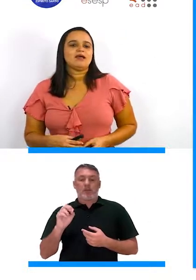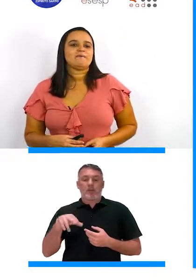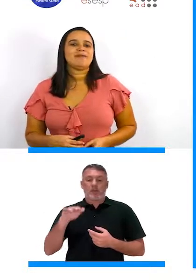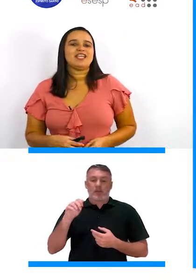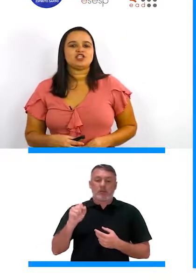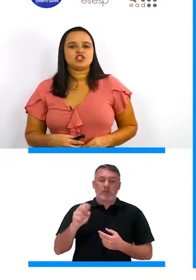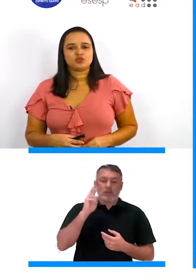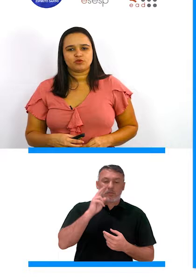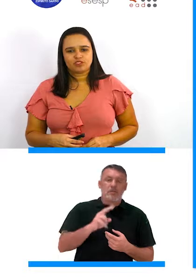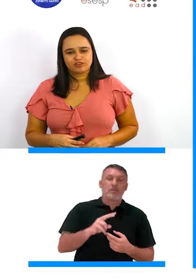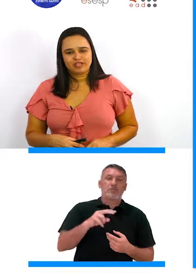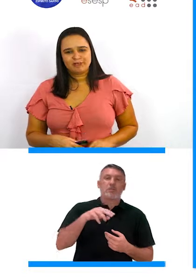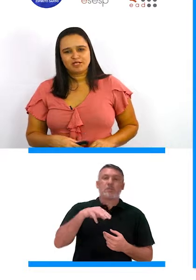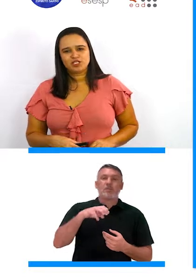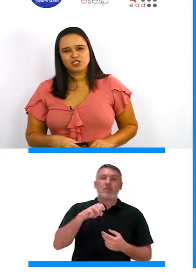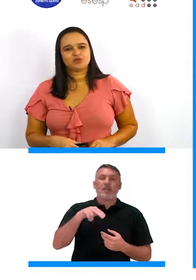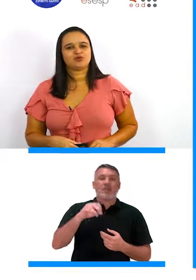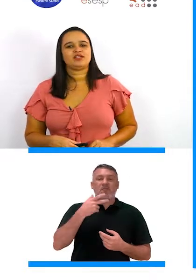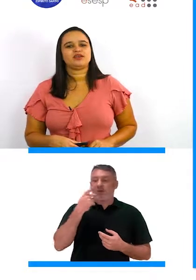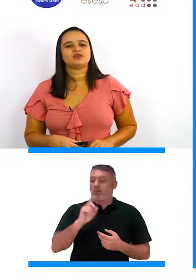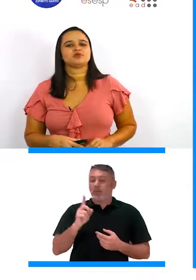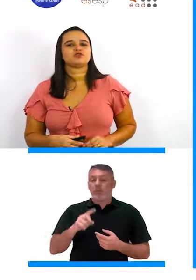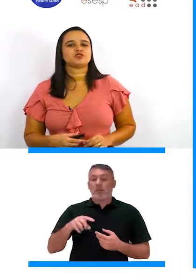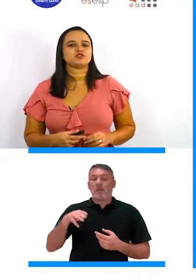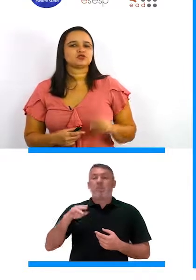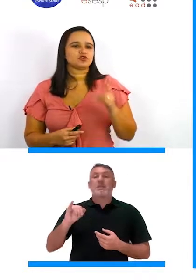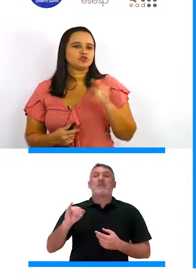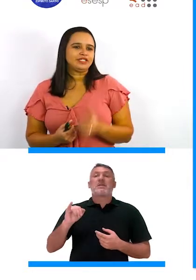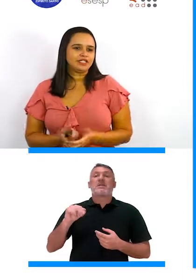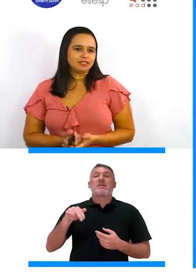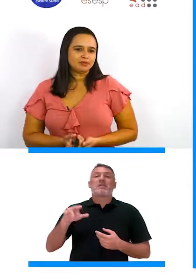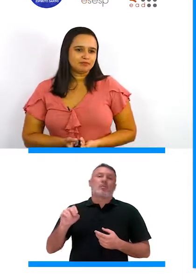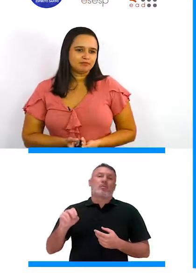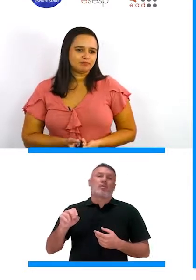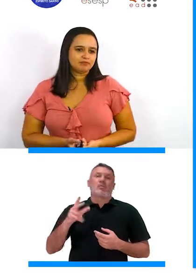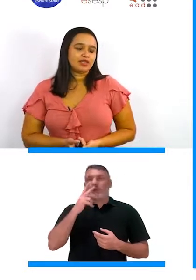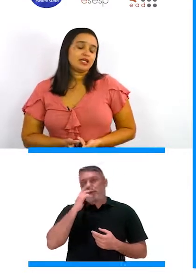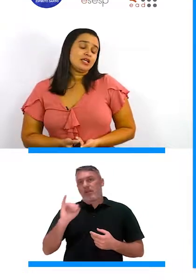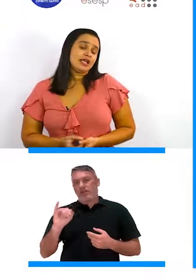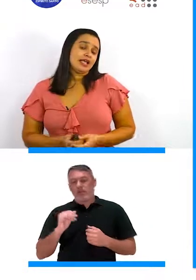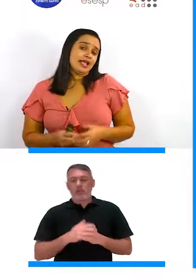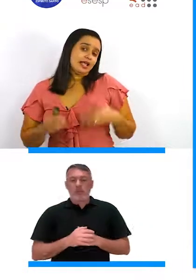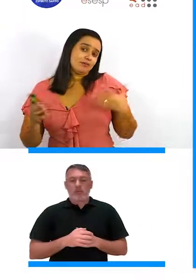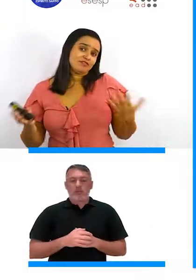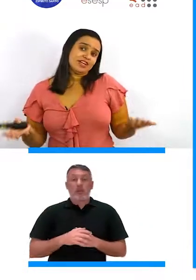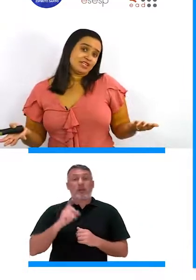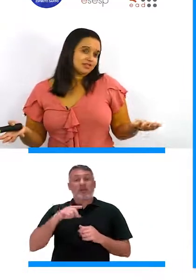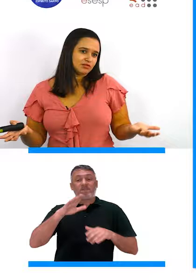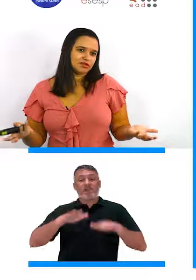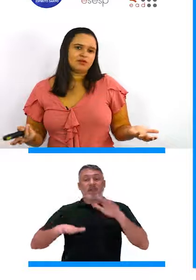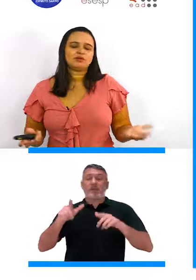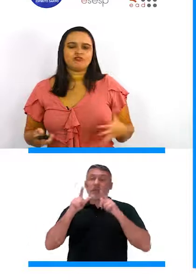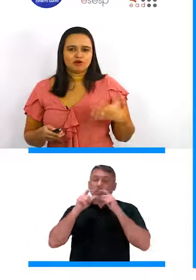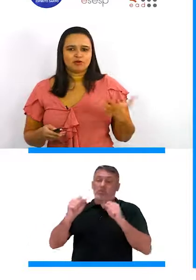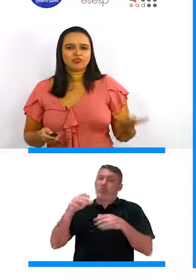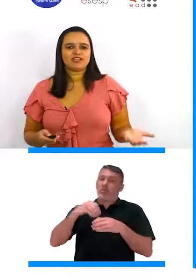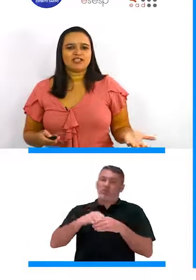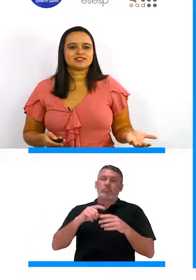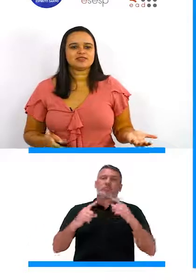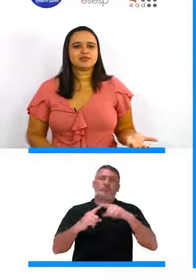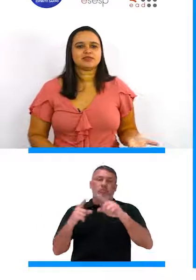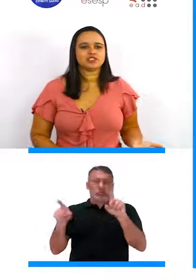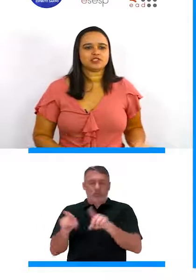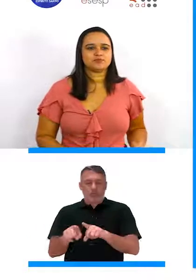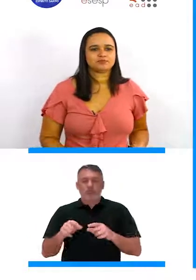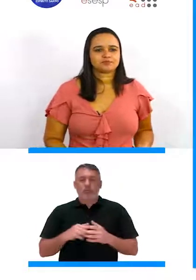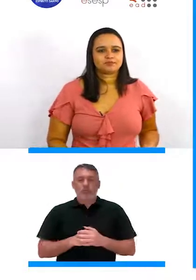fala menino, a gente fala menino, né? Como se fosse um som do I. É uma variação também, uma forma de